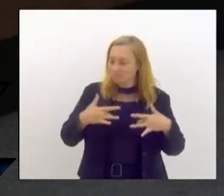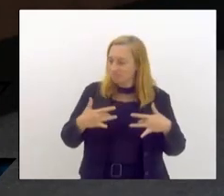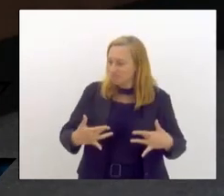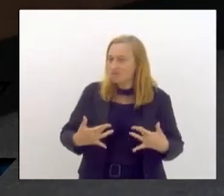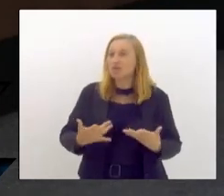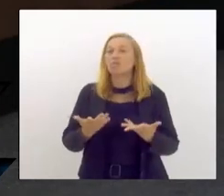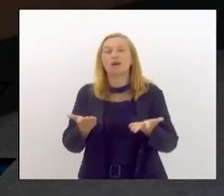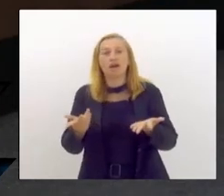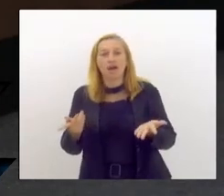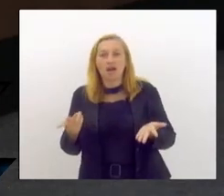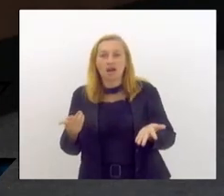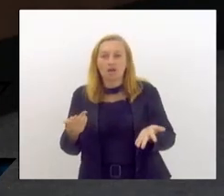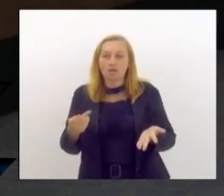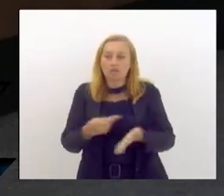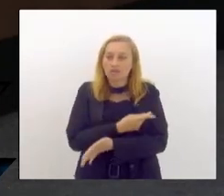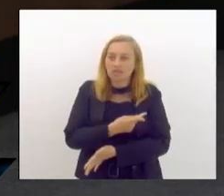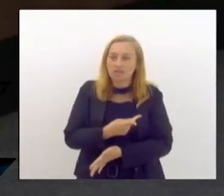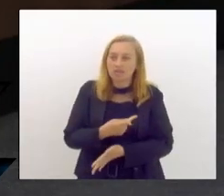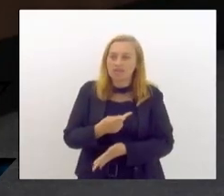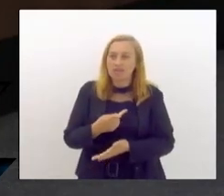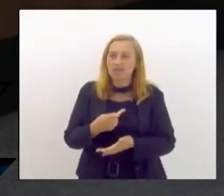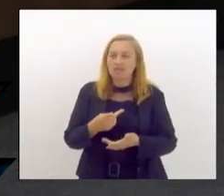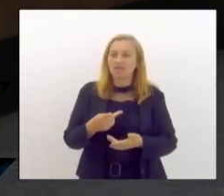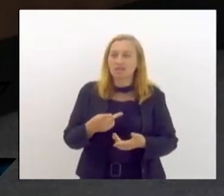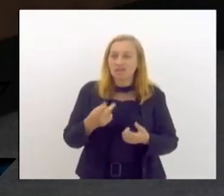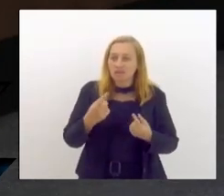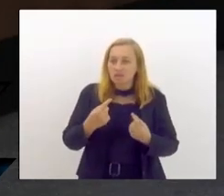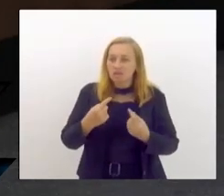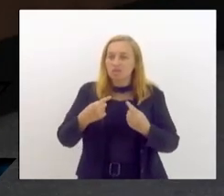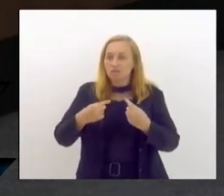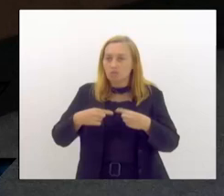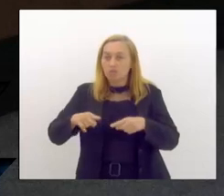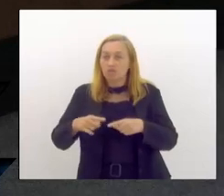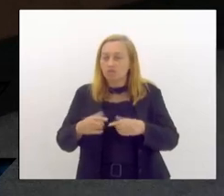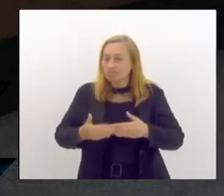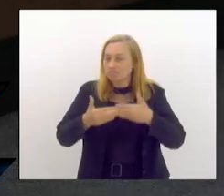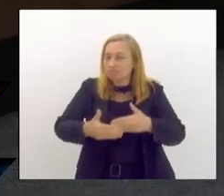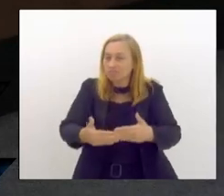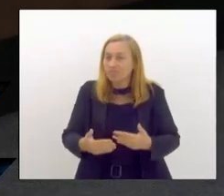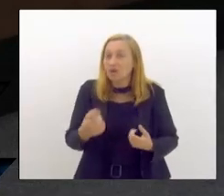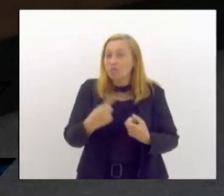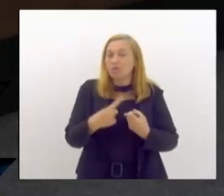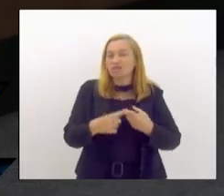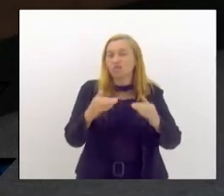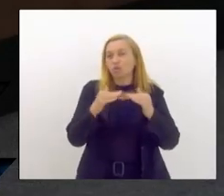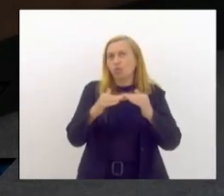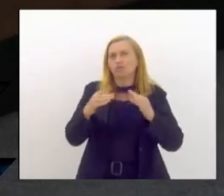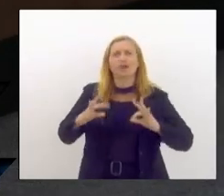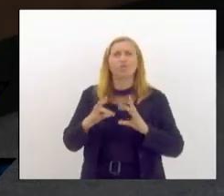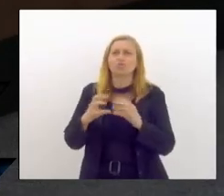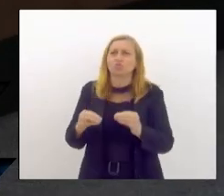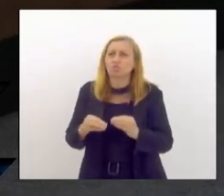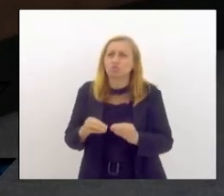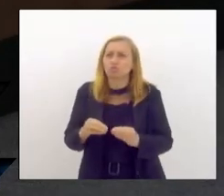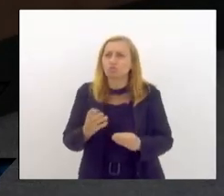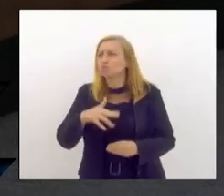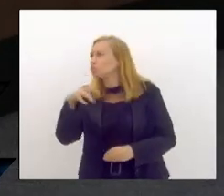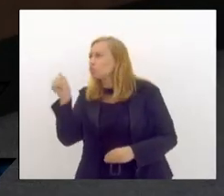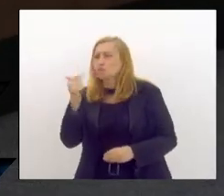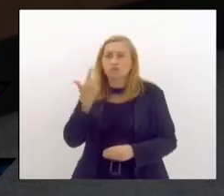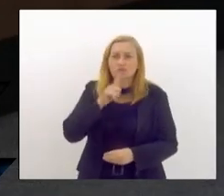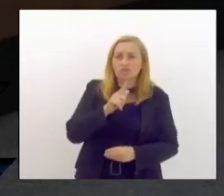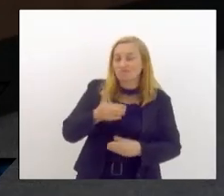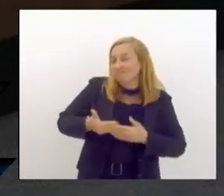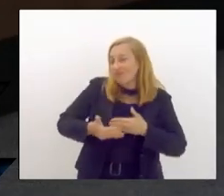que isso aconteça, e a divergência faz com que a gente avance. Porque, se nós concordássemos em tudo, nós nunca